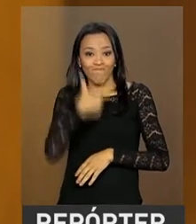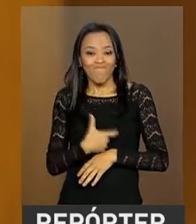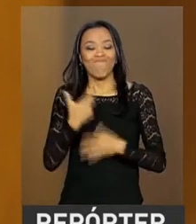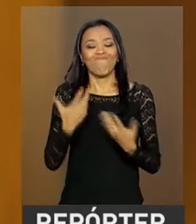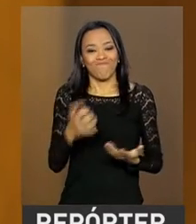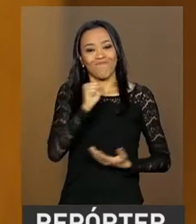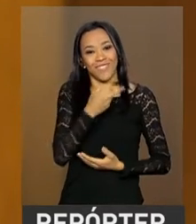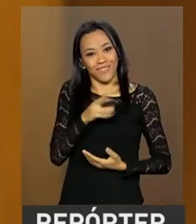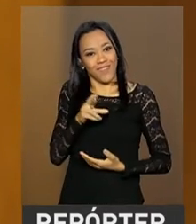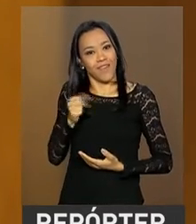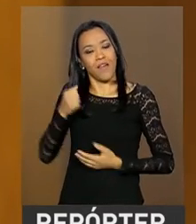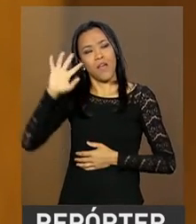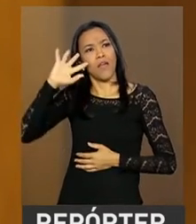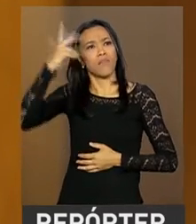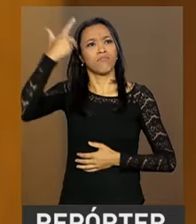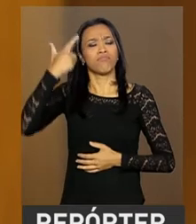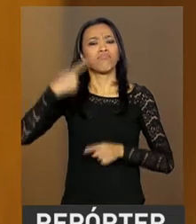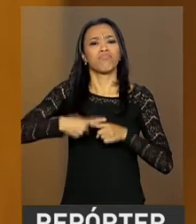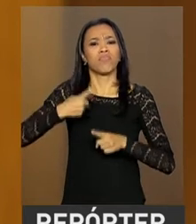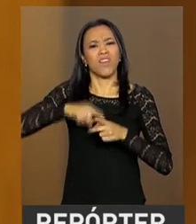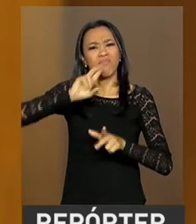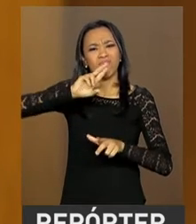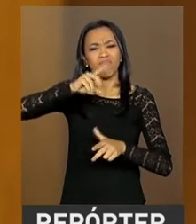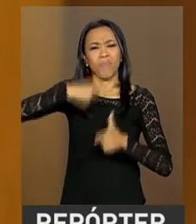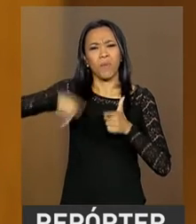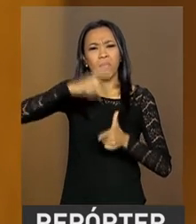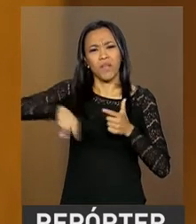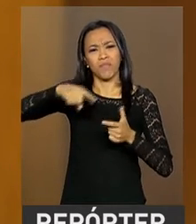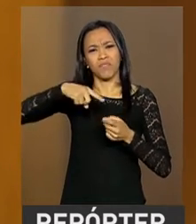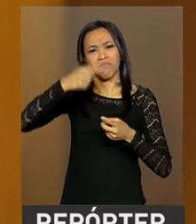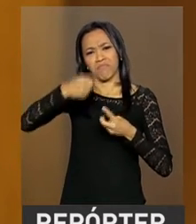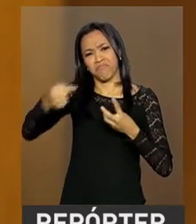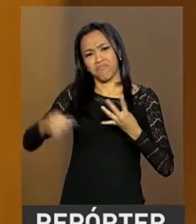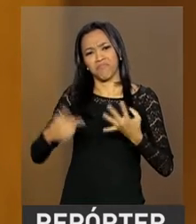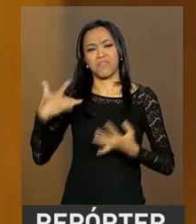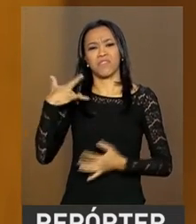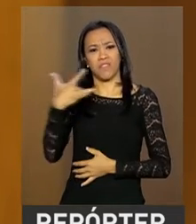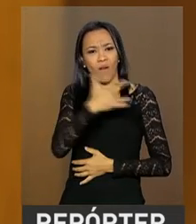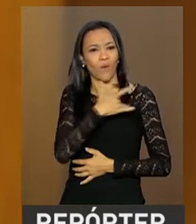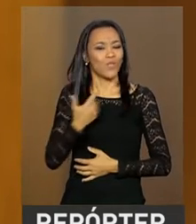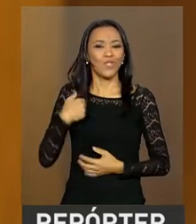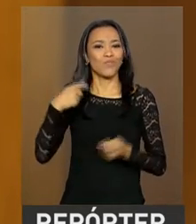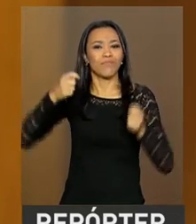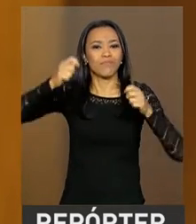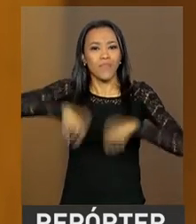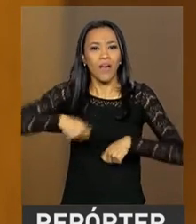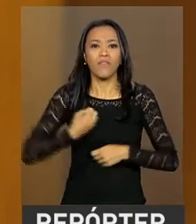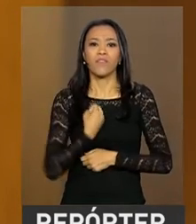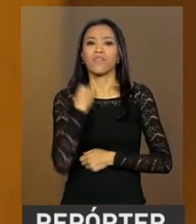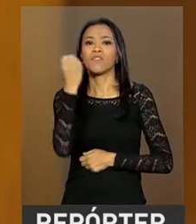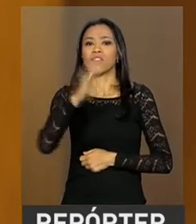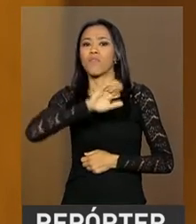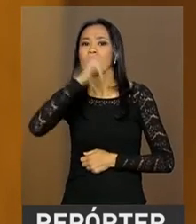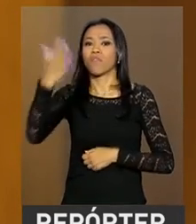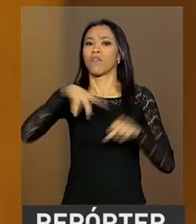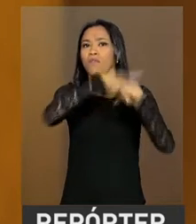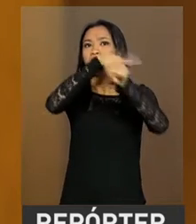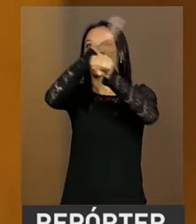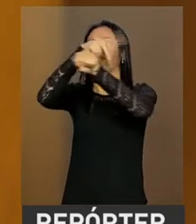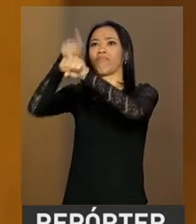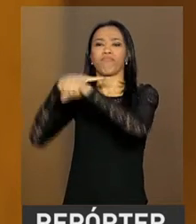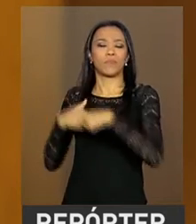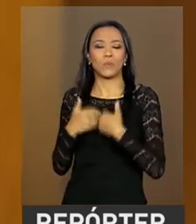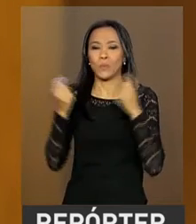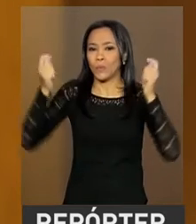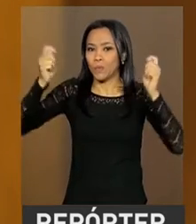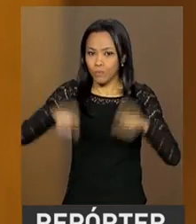tomou a decisão em virtude dos problemas de saúde impediram de manter o ritmo de viagens internacionais inerentes ao cargo